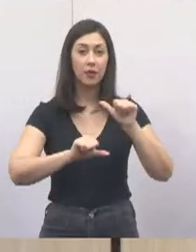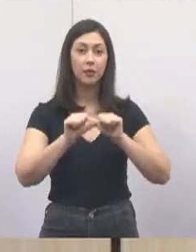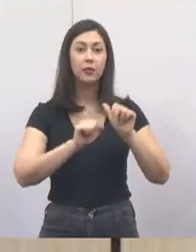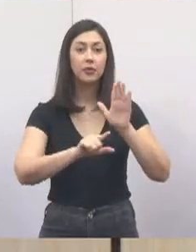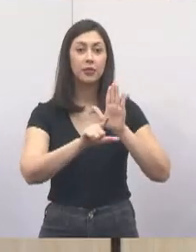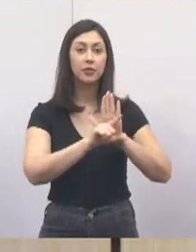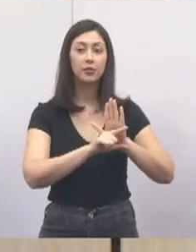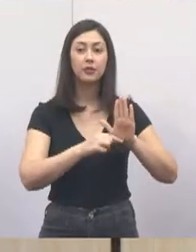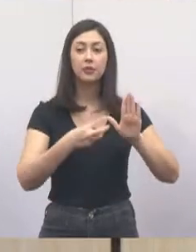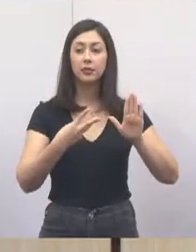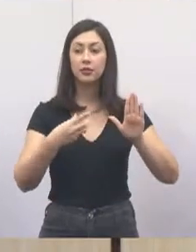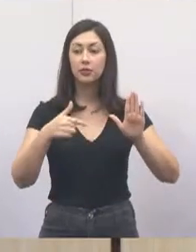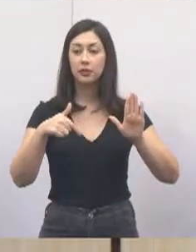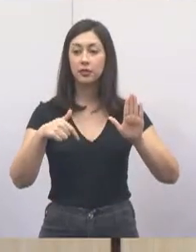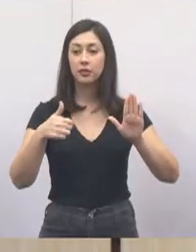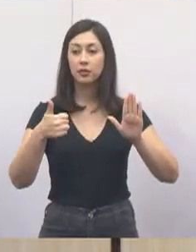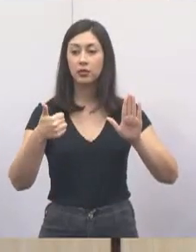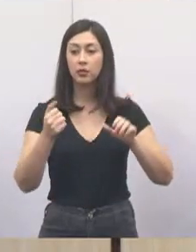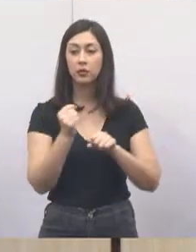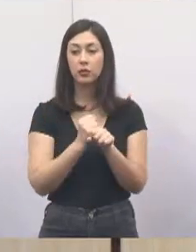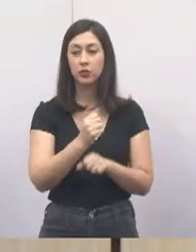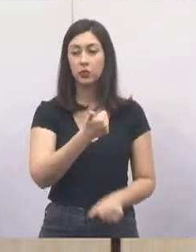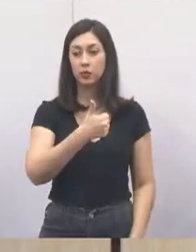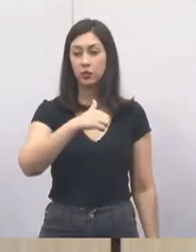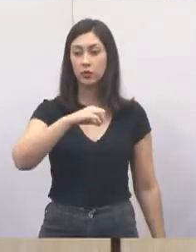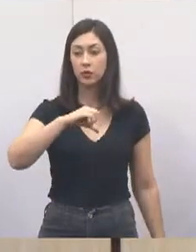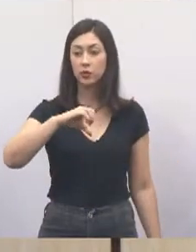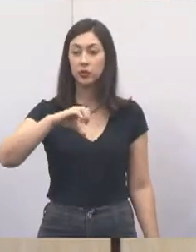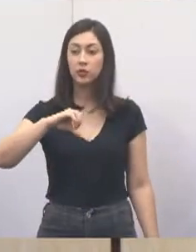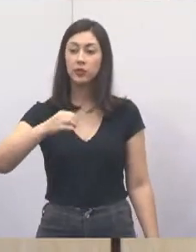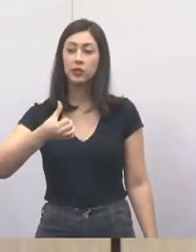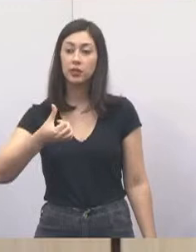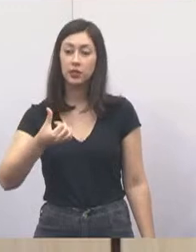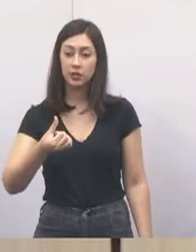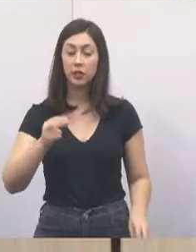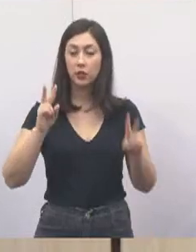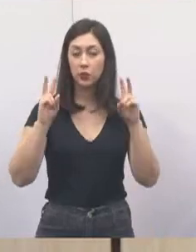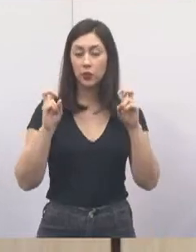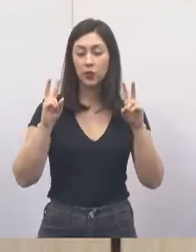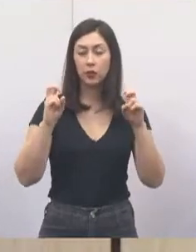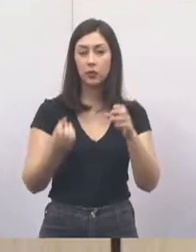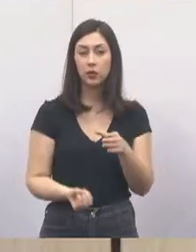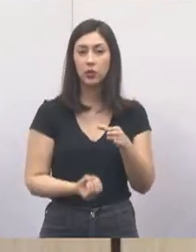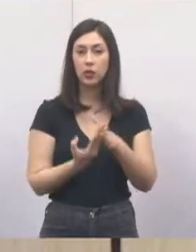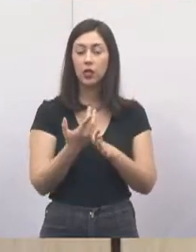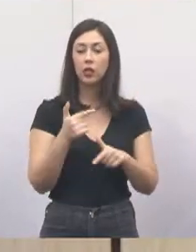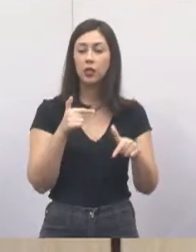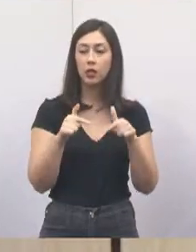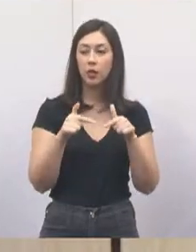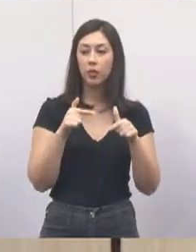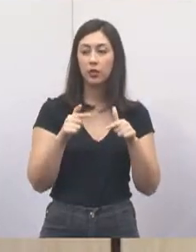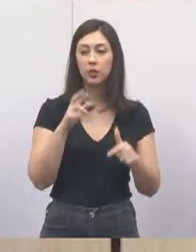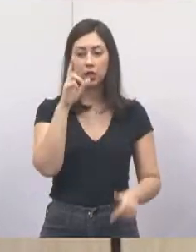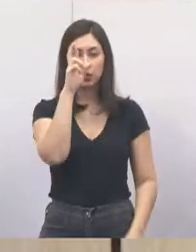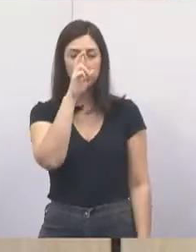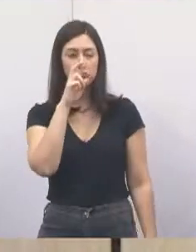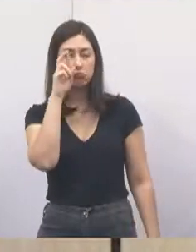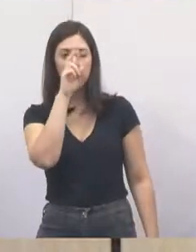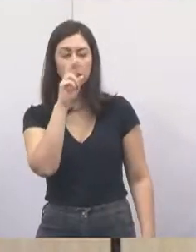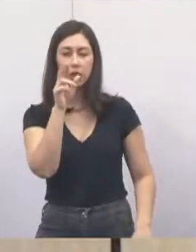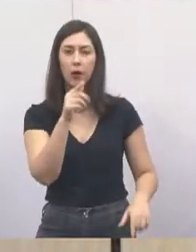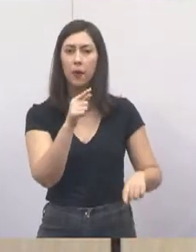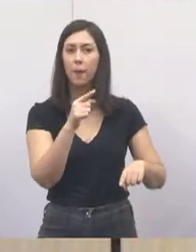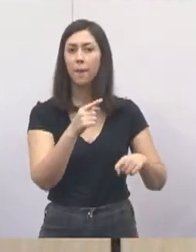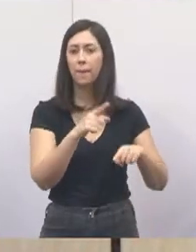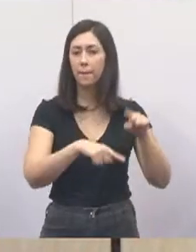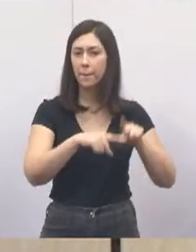371 de 12 de abril de 1996 que dispõe sobre a criação do serviço de inspeção para os produtos de origem animal e